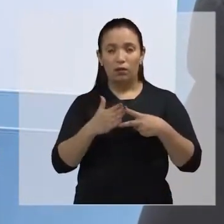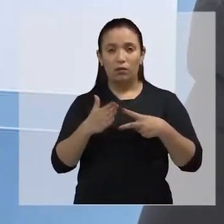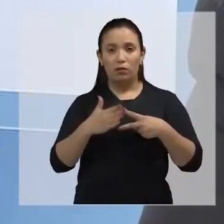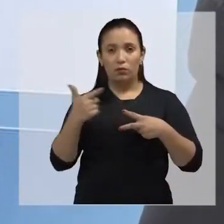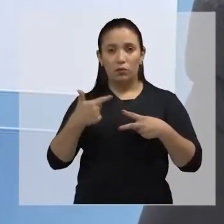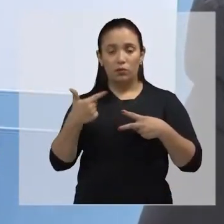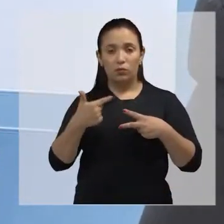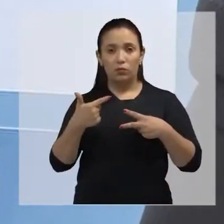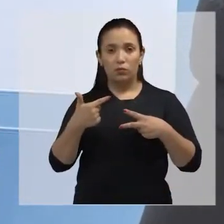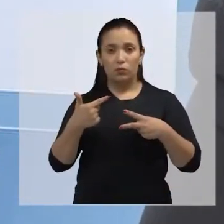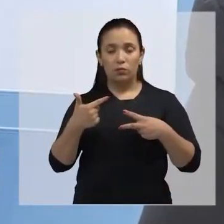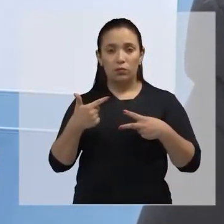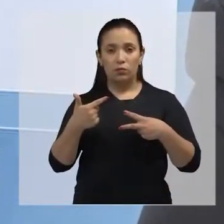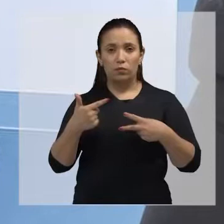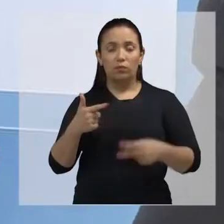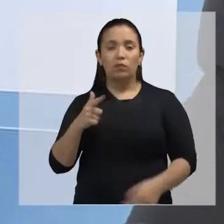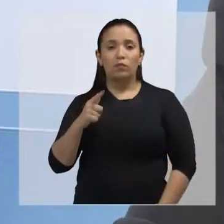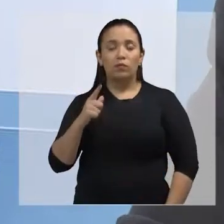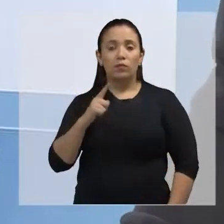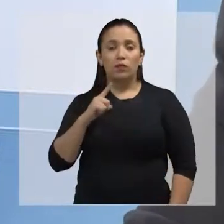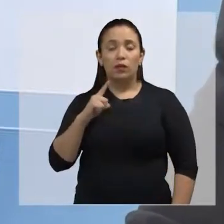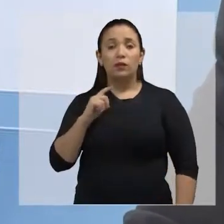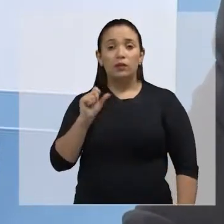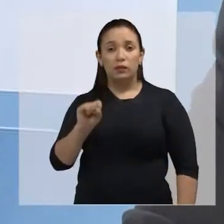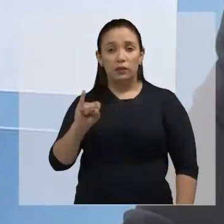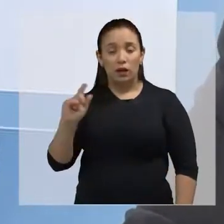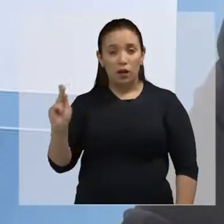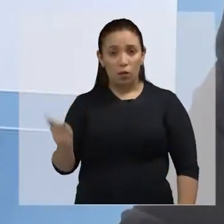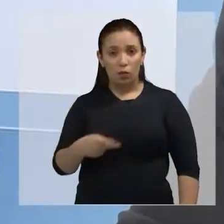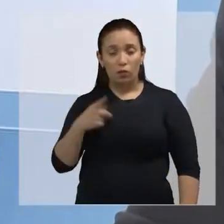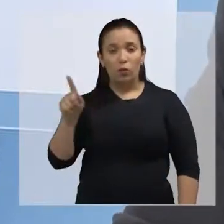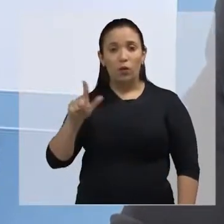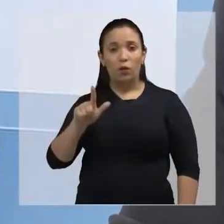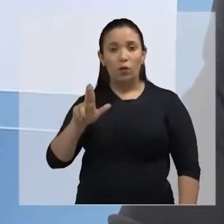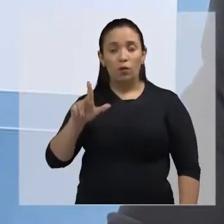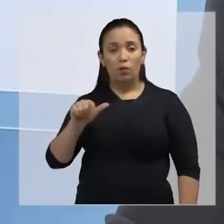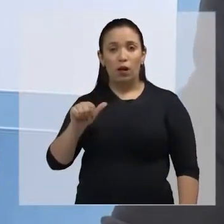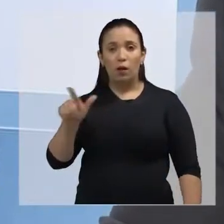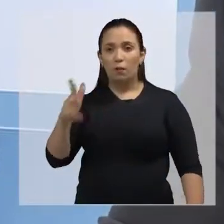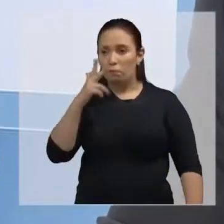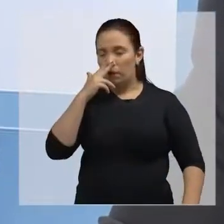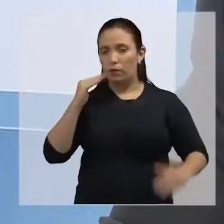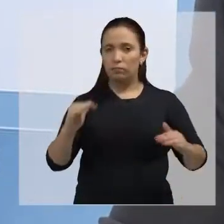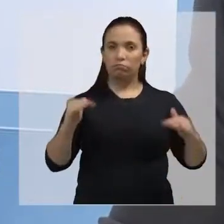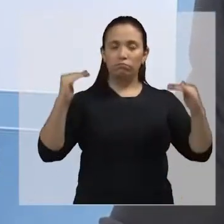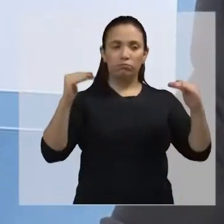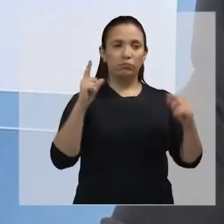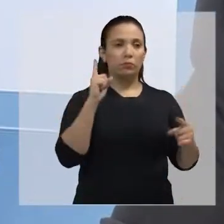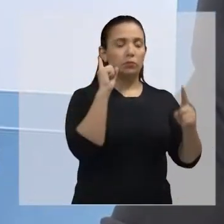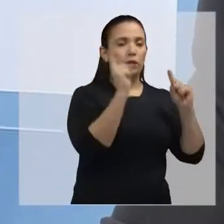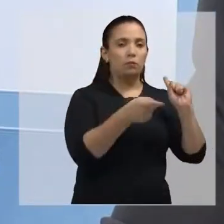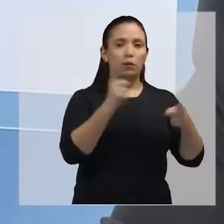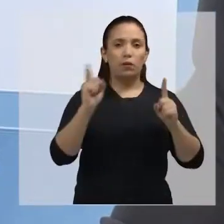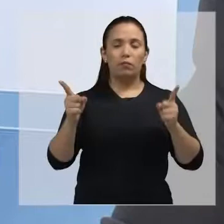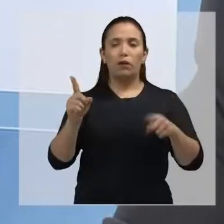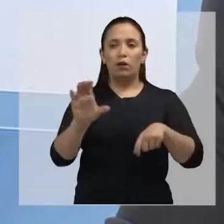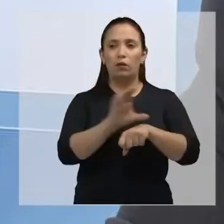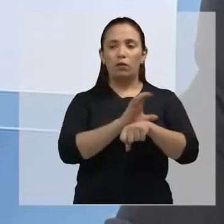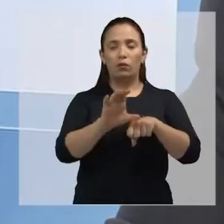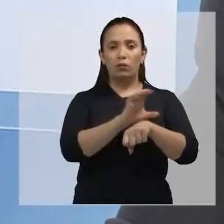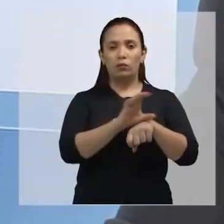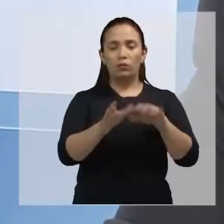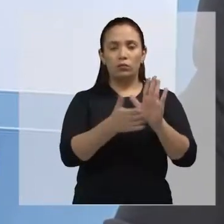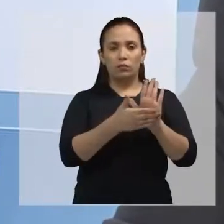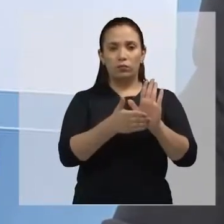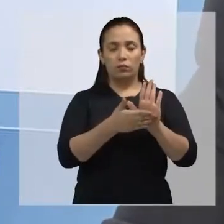teve ilegalidade e injustiça. Pronto. E se isso acontecesse, o Lula é maior do que o Brasil. O Lula é maior do que a Constituição. O Lula seria